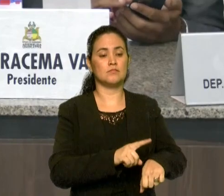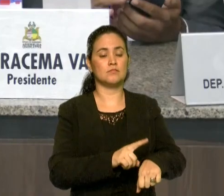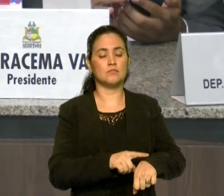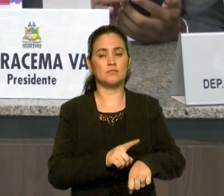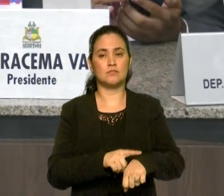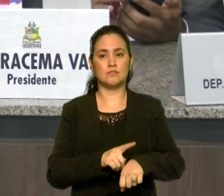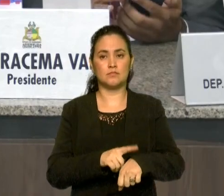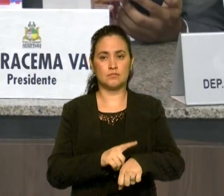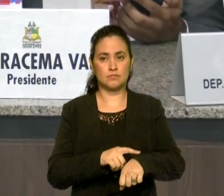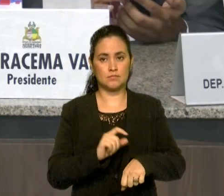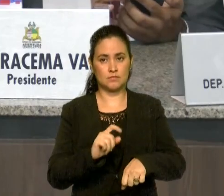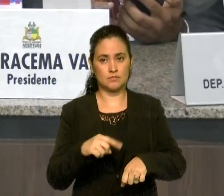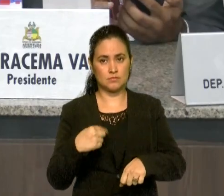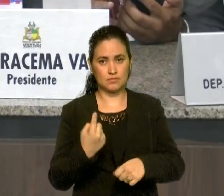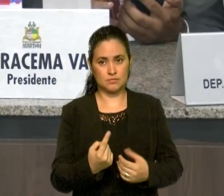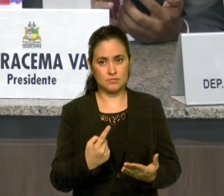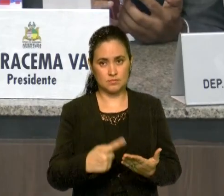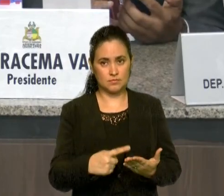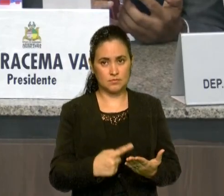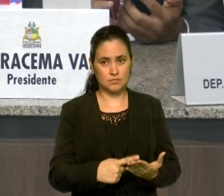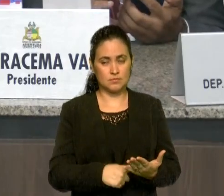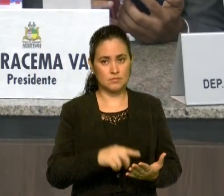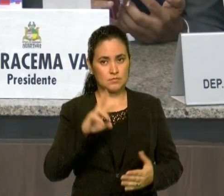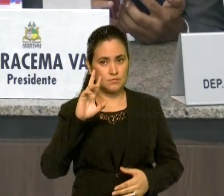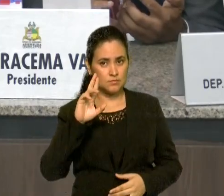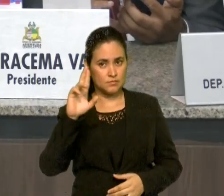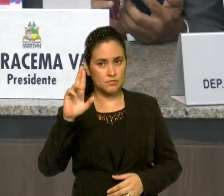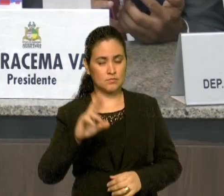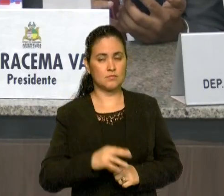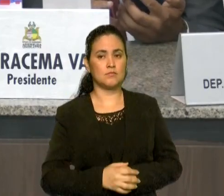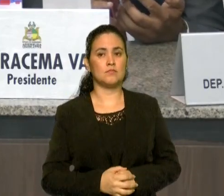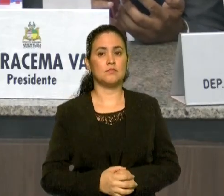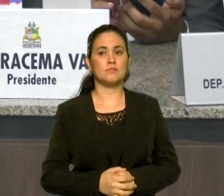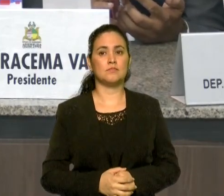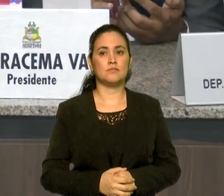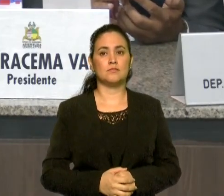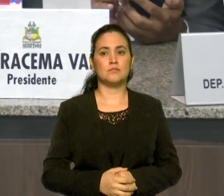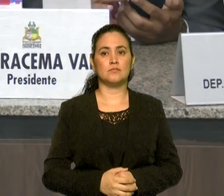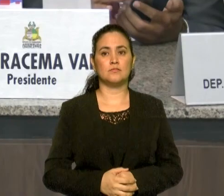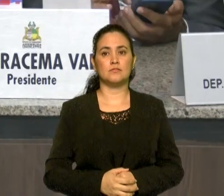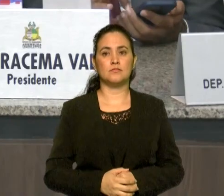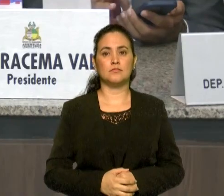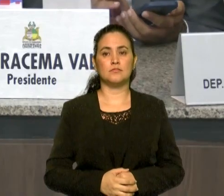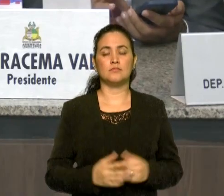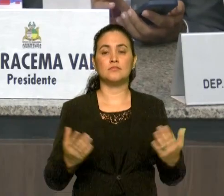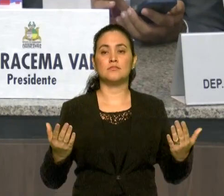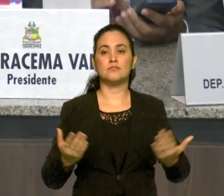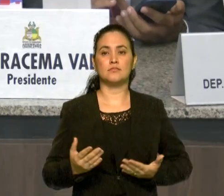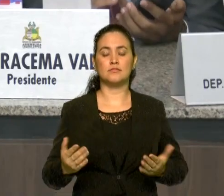nós combinamos com os líderes. Então vamos passar a ordem do dia.